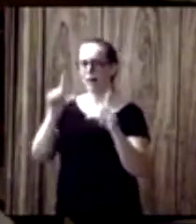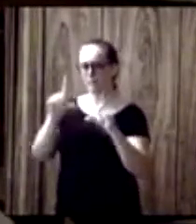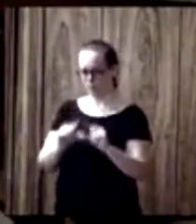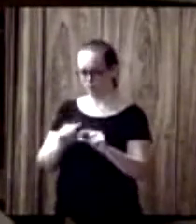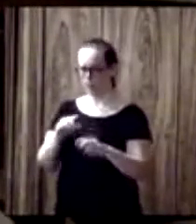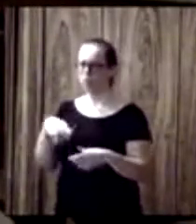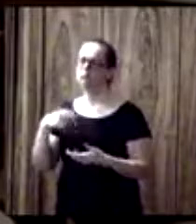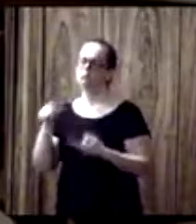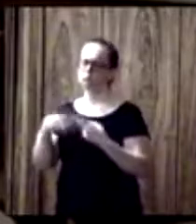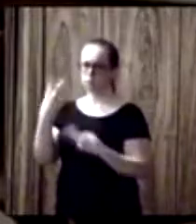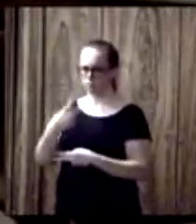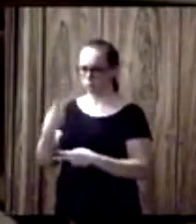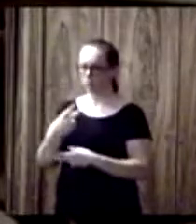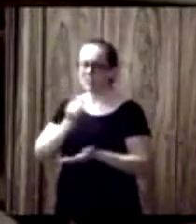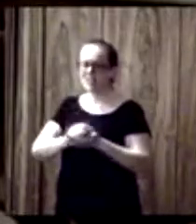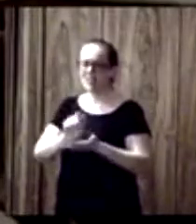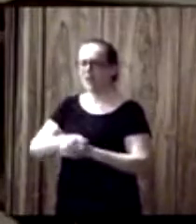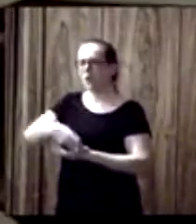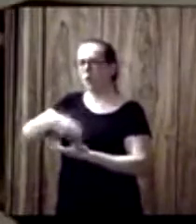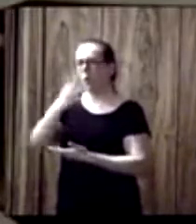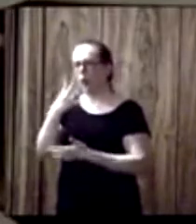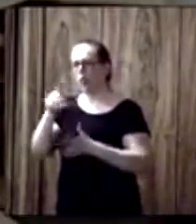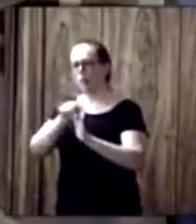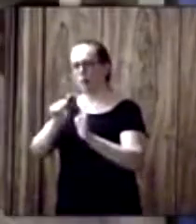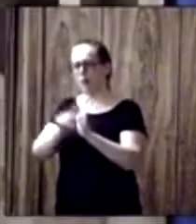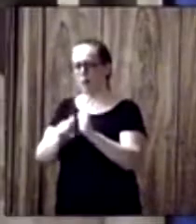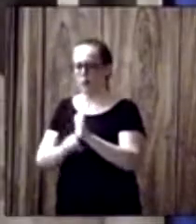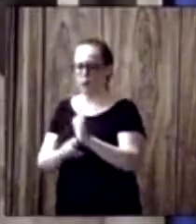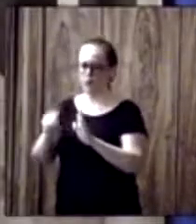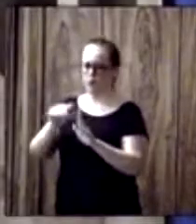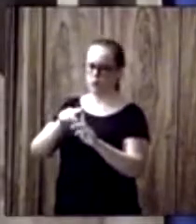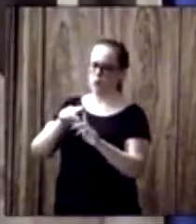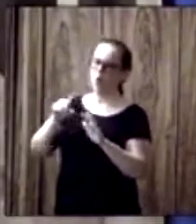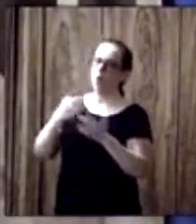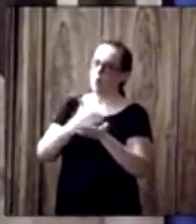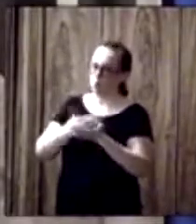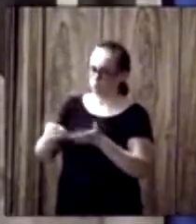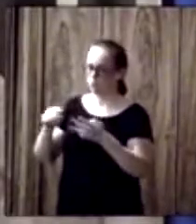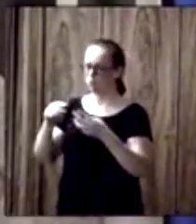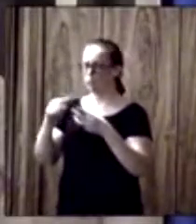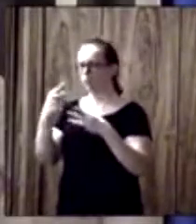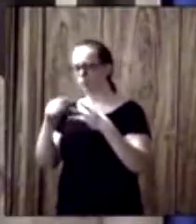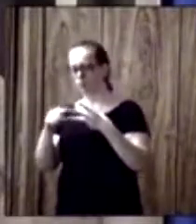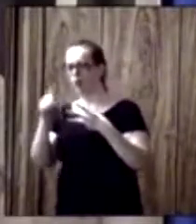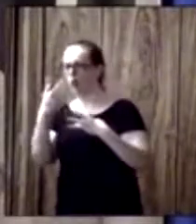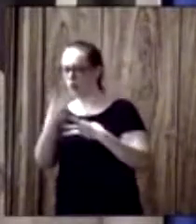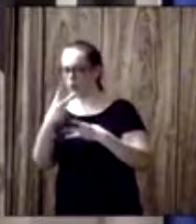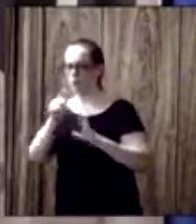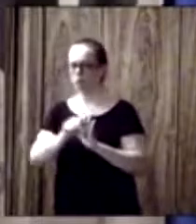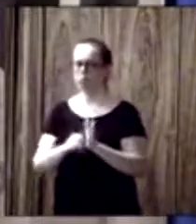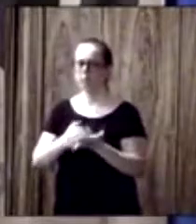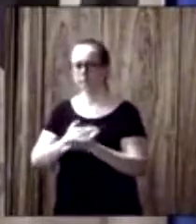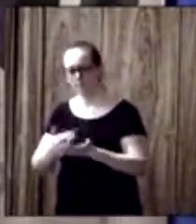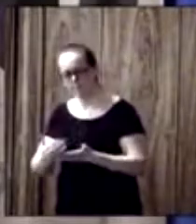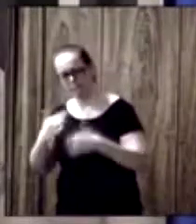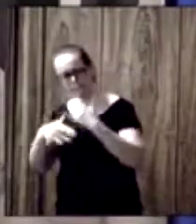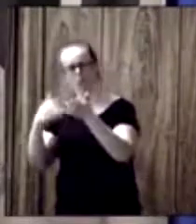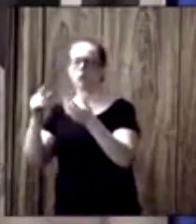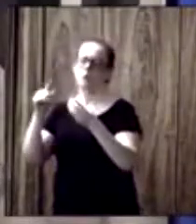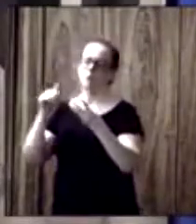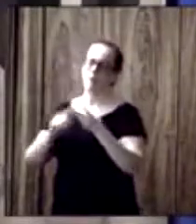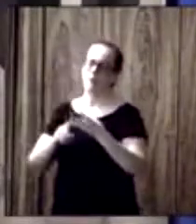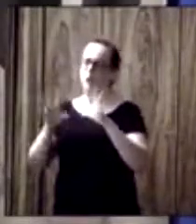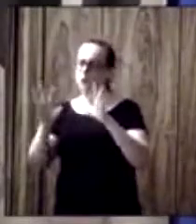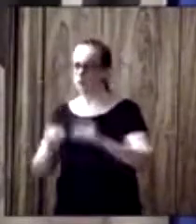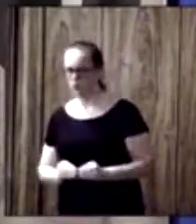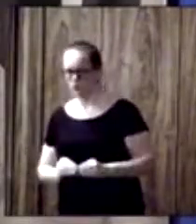2, escrever 4 parágrafos. 1 de introdução, 2 de desenvolvimento, 1 de conclusão. Não sei se vocês entenderam o